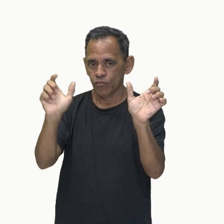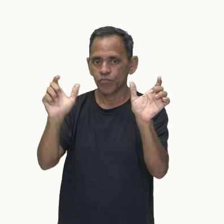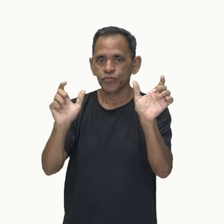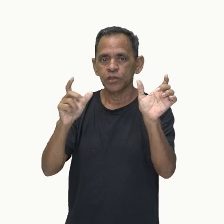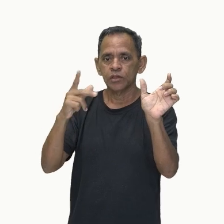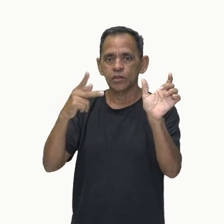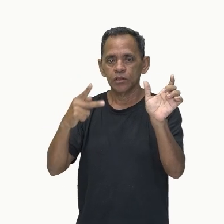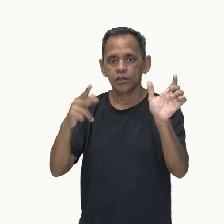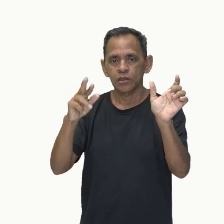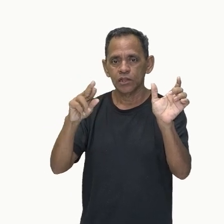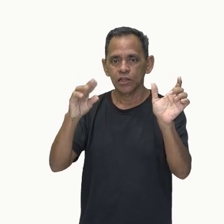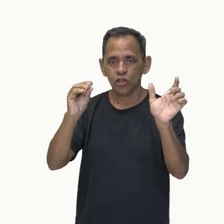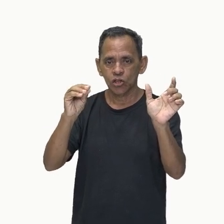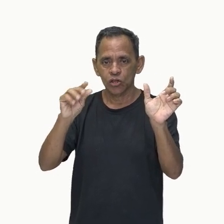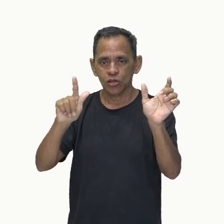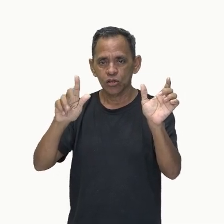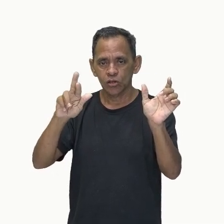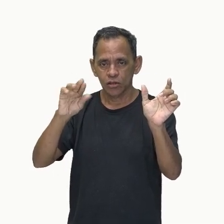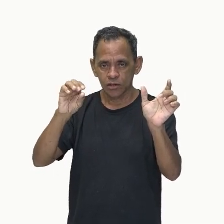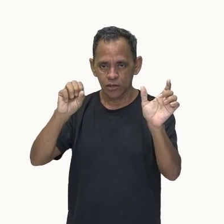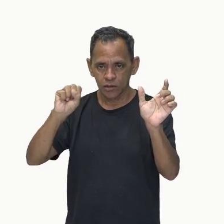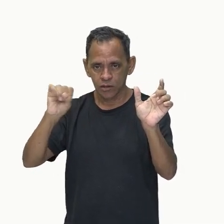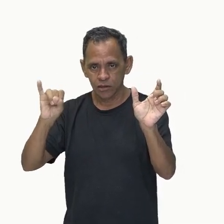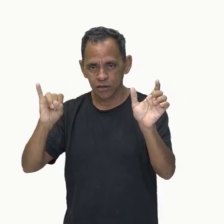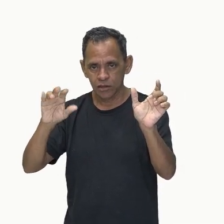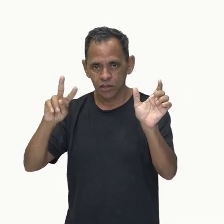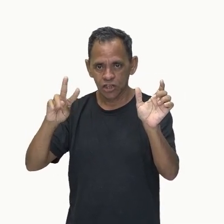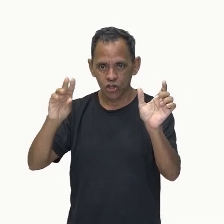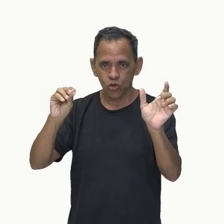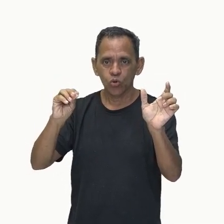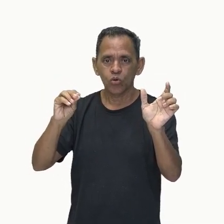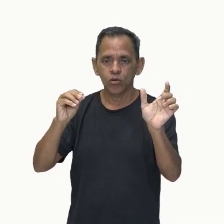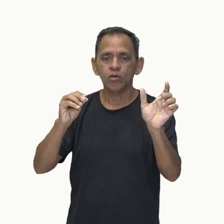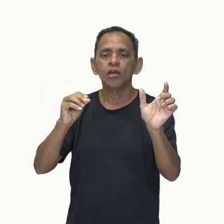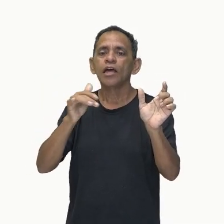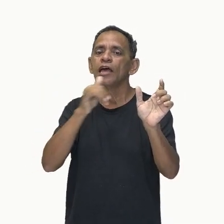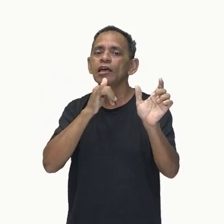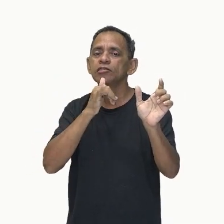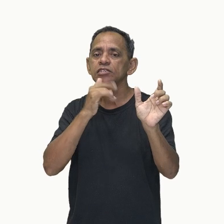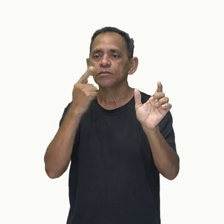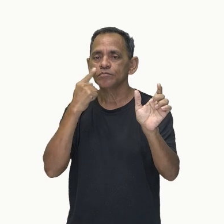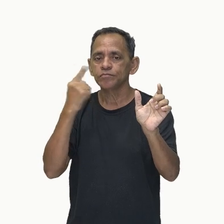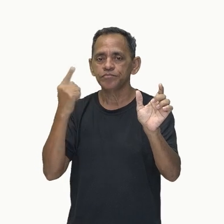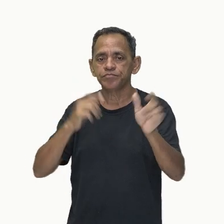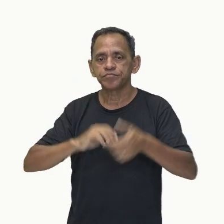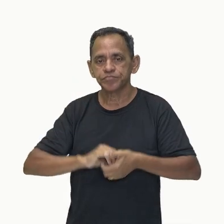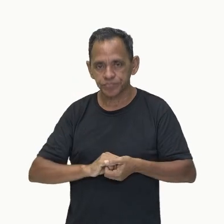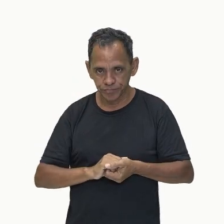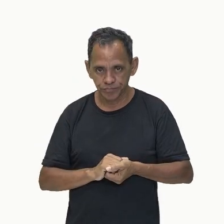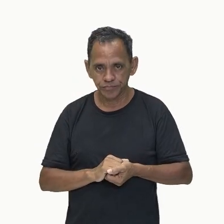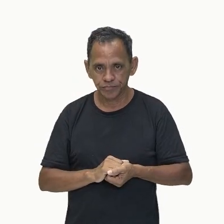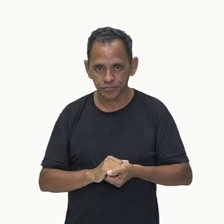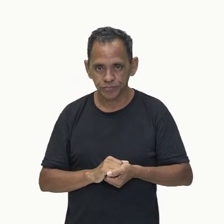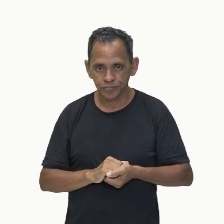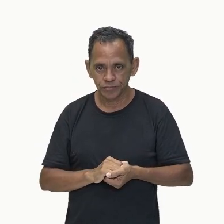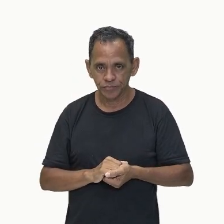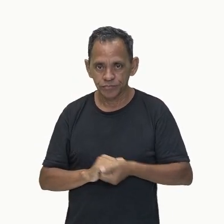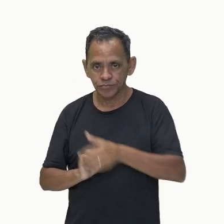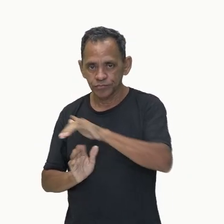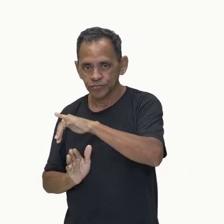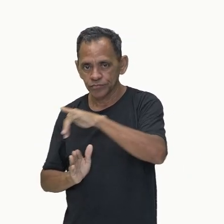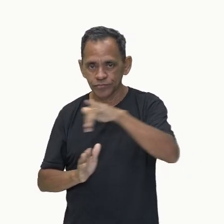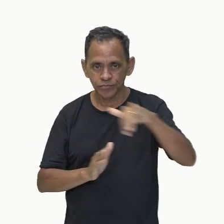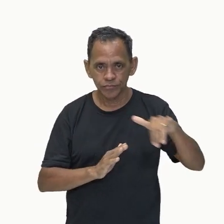movimento retrógrado, tá, pessoal? Vamos resolver um exemplo aqui para tu entender melhor? Então eu tenho aí uma